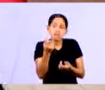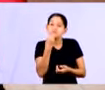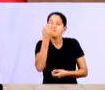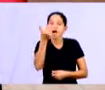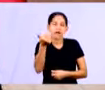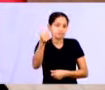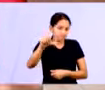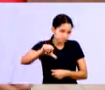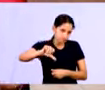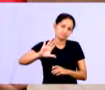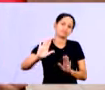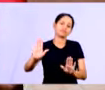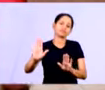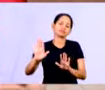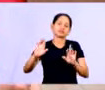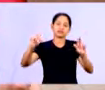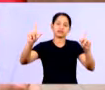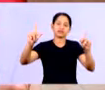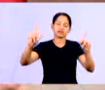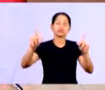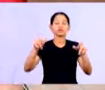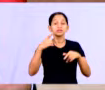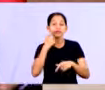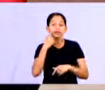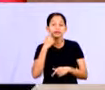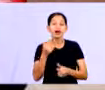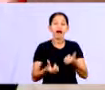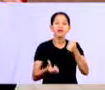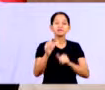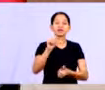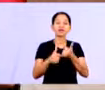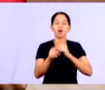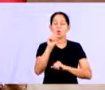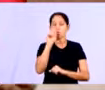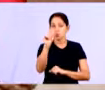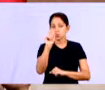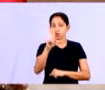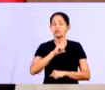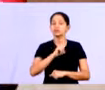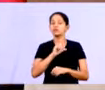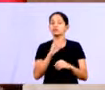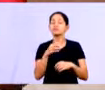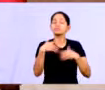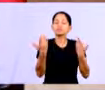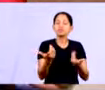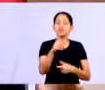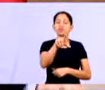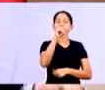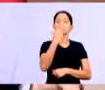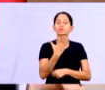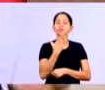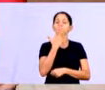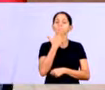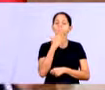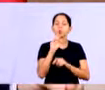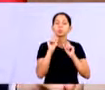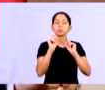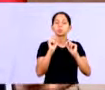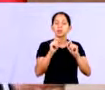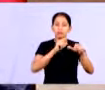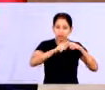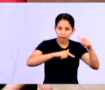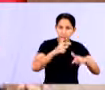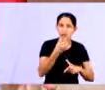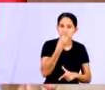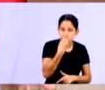um risco, você tem que ver o que você tem que avaliar nesse risco. No que você vai investir. Esse item ou esse serviço, né? Esse produto ou esse